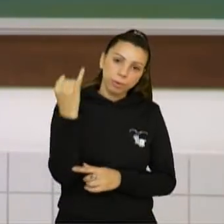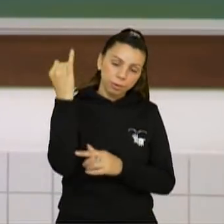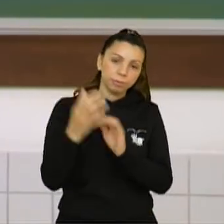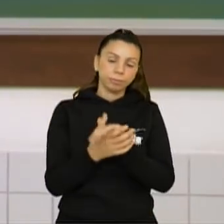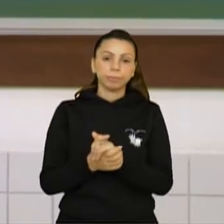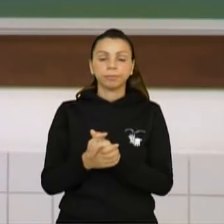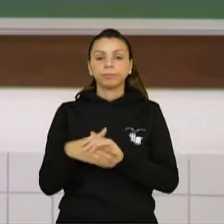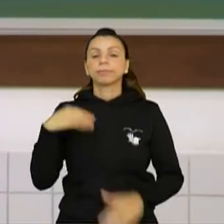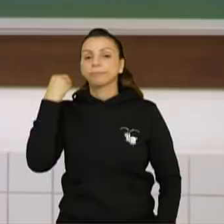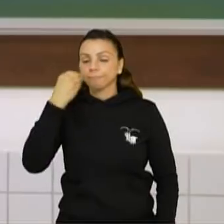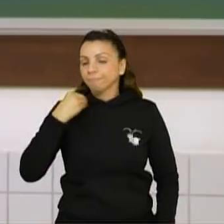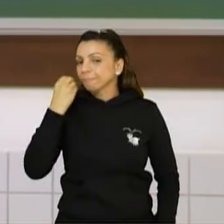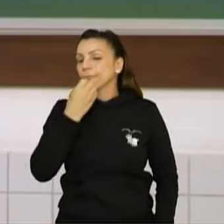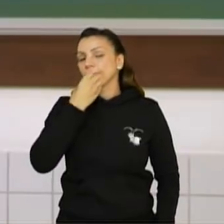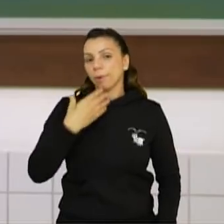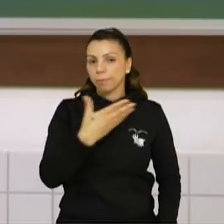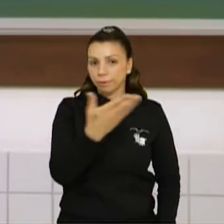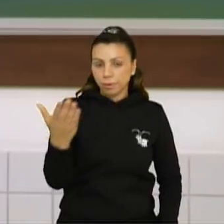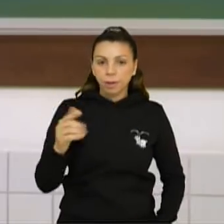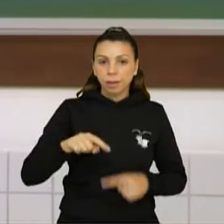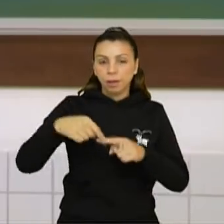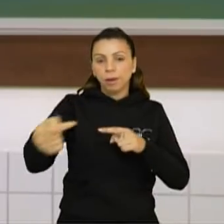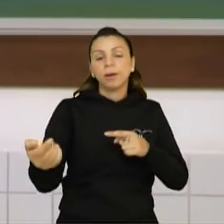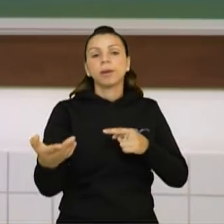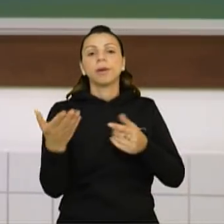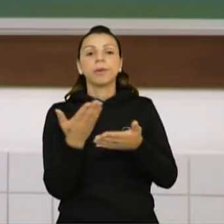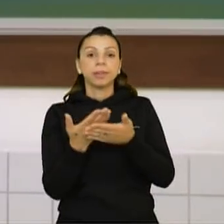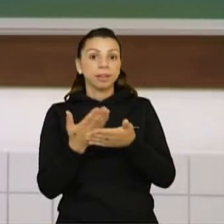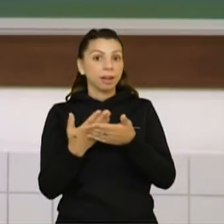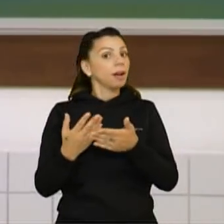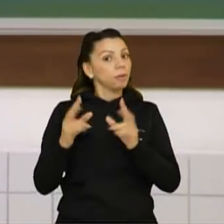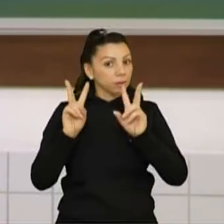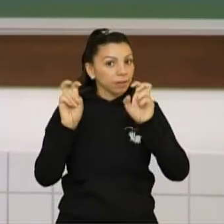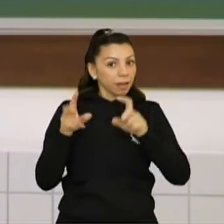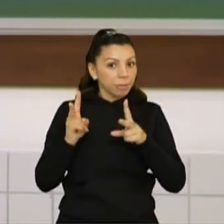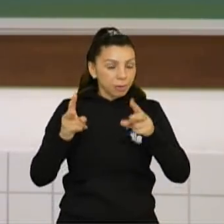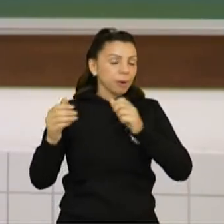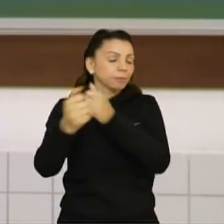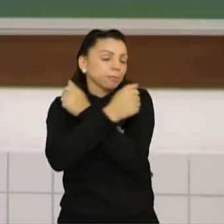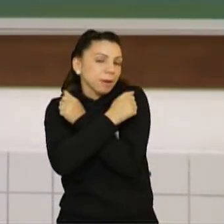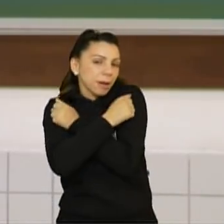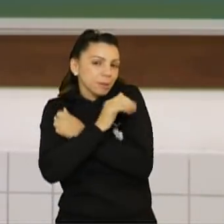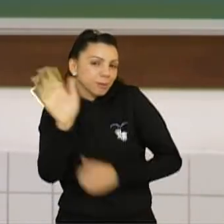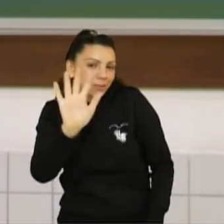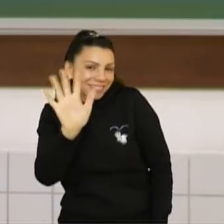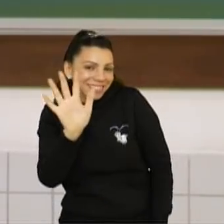Espero que essa experimentação tenha sido bom para você. A gente vê na próxima aula ainda sobre essas questões. Abraço!